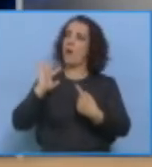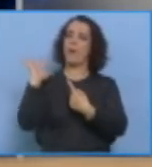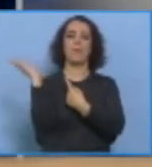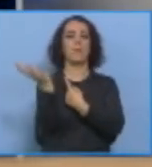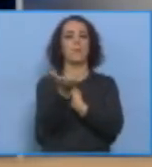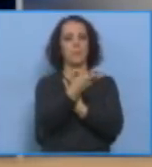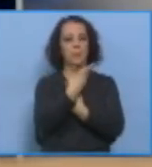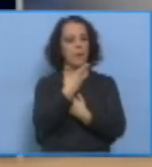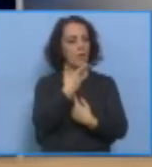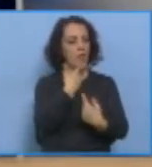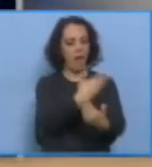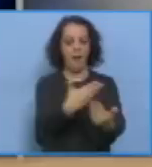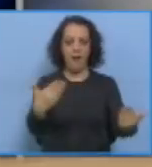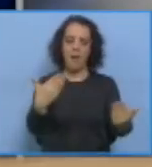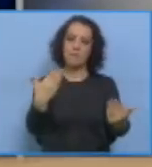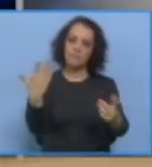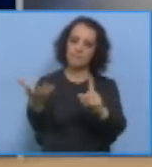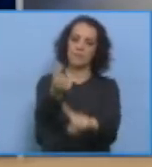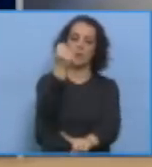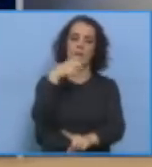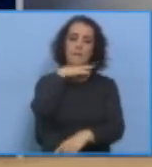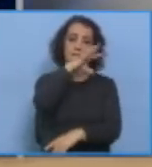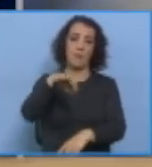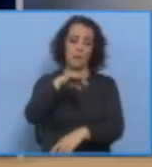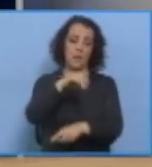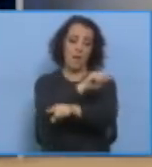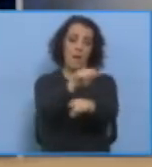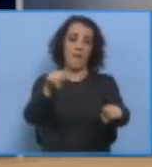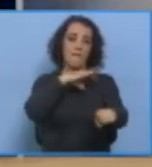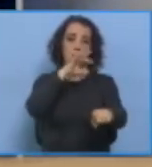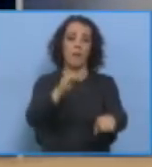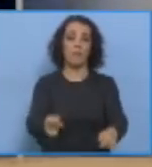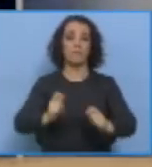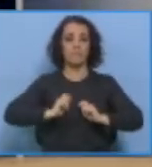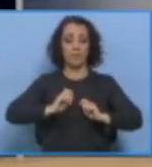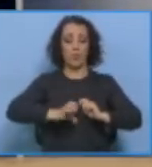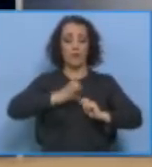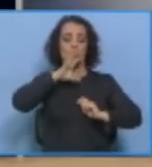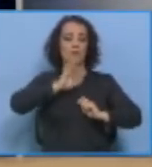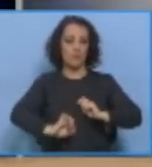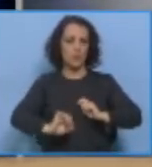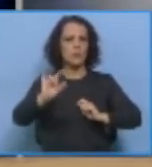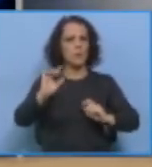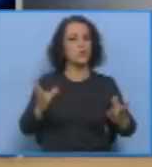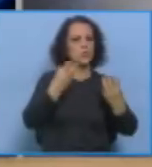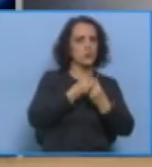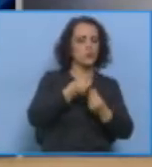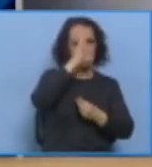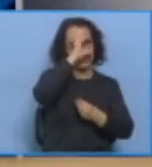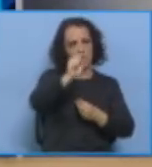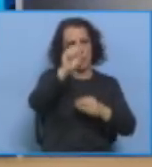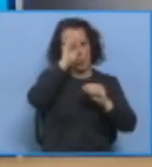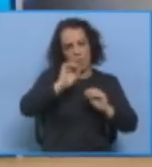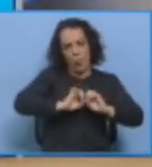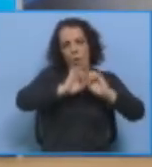para podermos chegar também a estas famílias que a nós confiam os seus filhos. Desde logo também com as estruturas do Ministério da Educação, como é evidente,